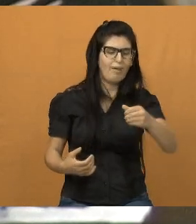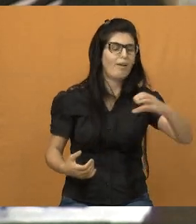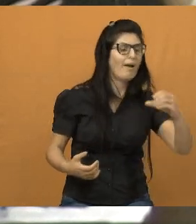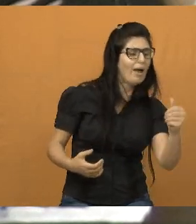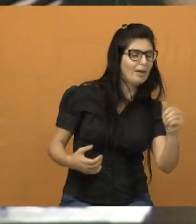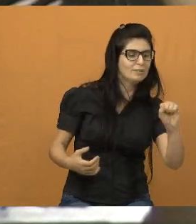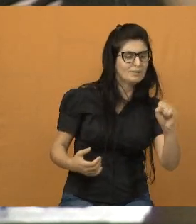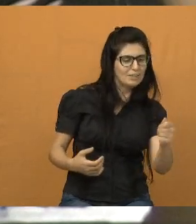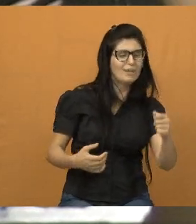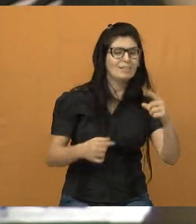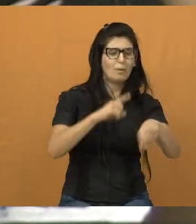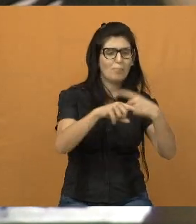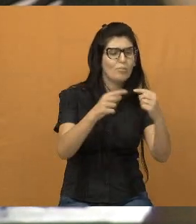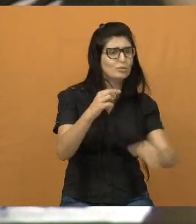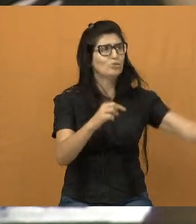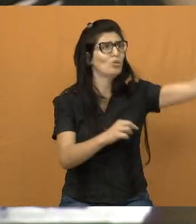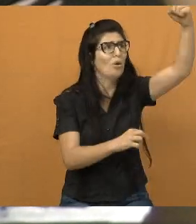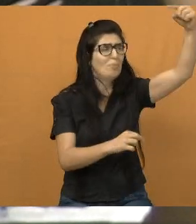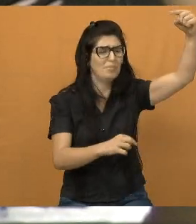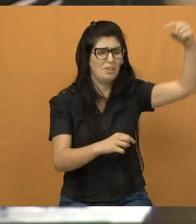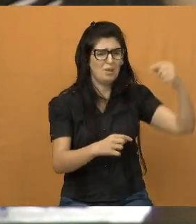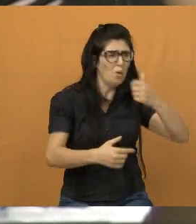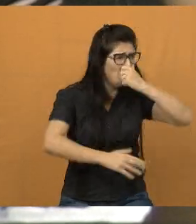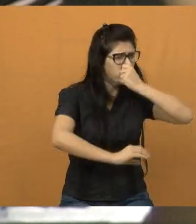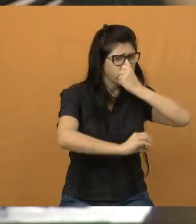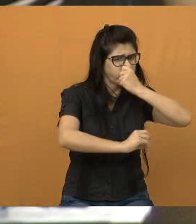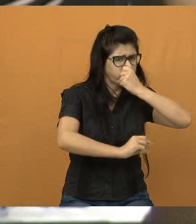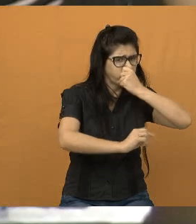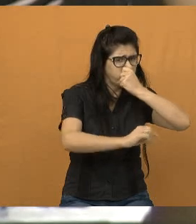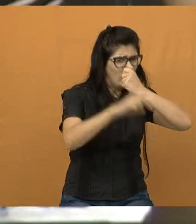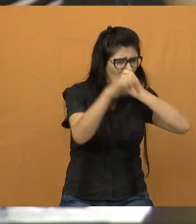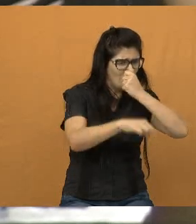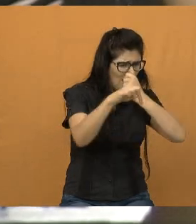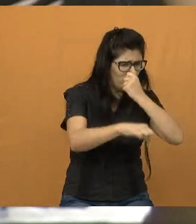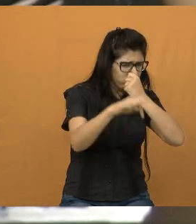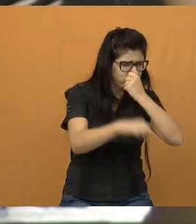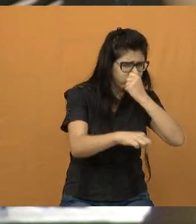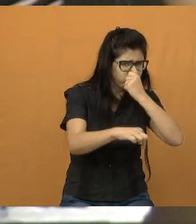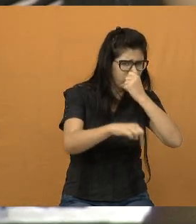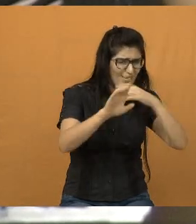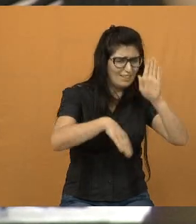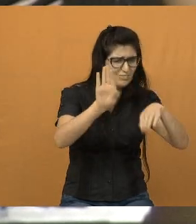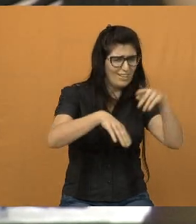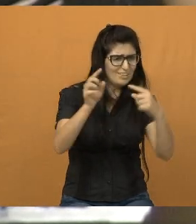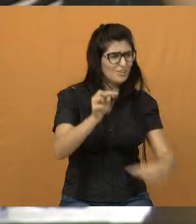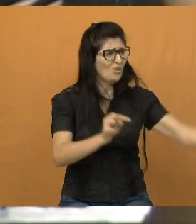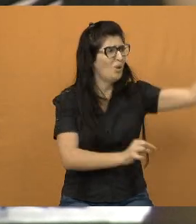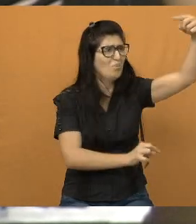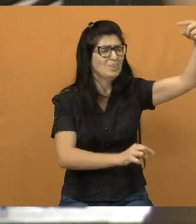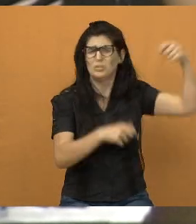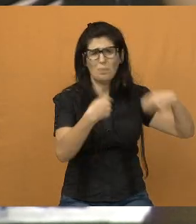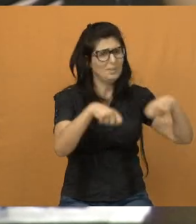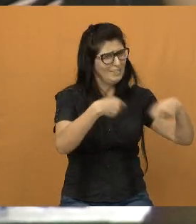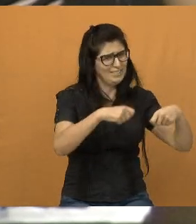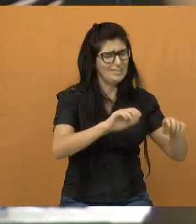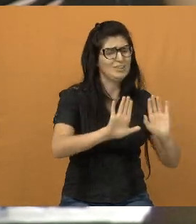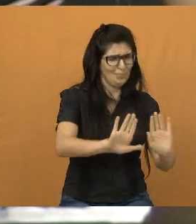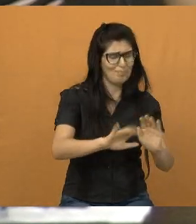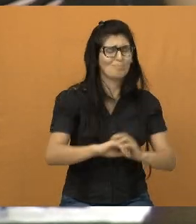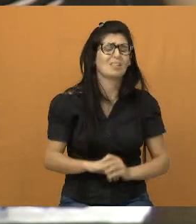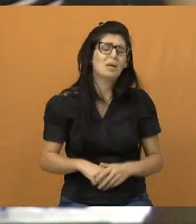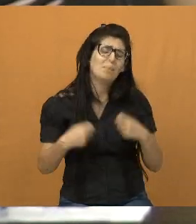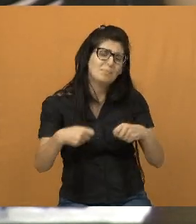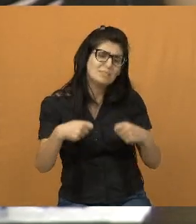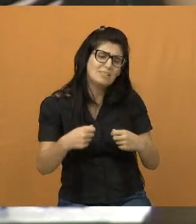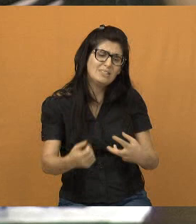que era tão lotado embaixo que às vezes subia até sem precisar, né? Então, as internações clínicas estão sendo menores, então